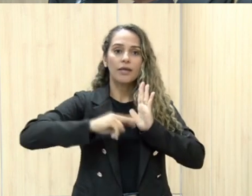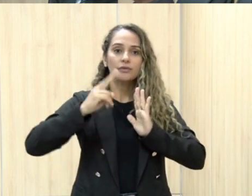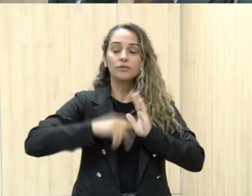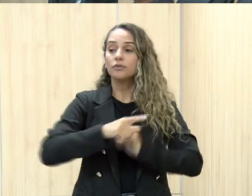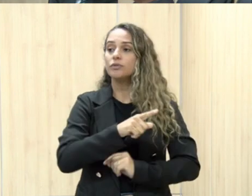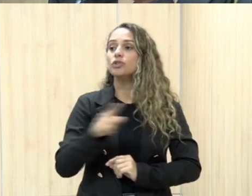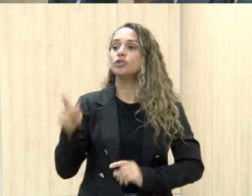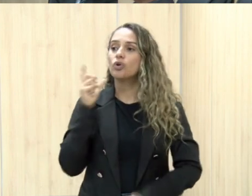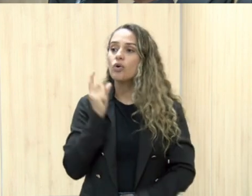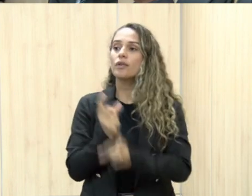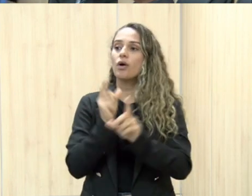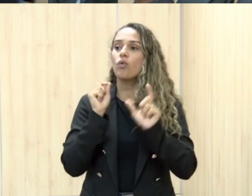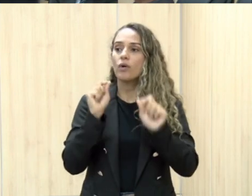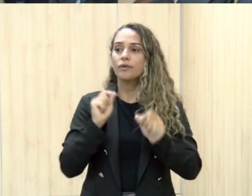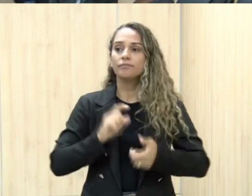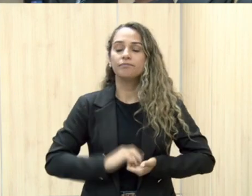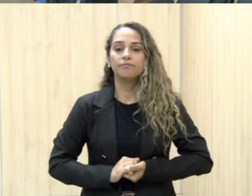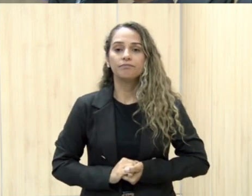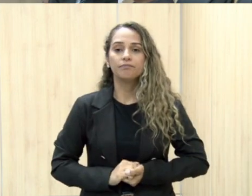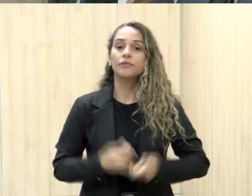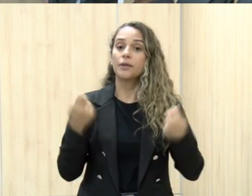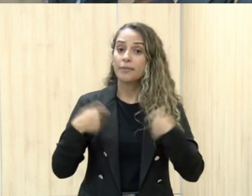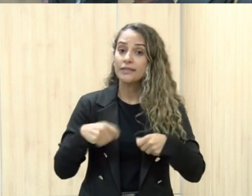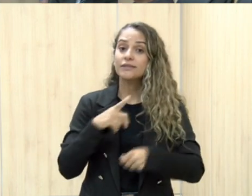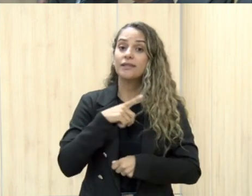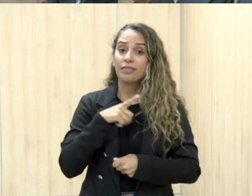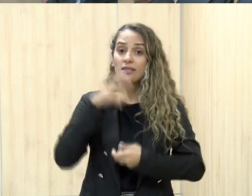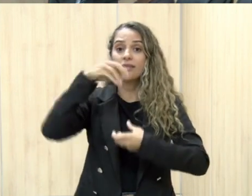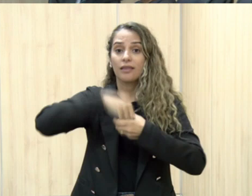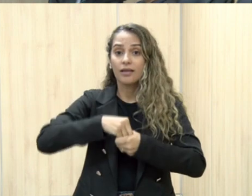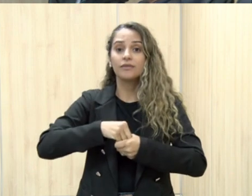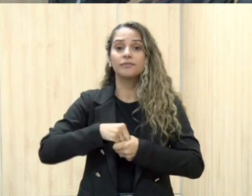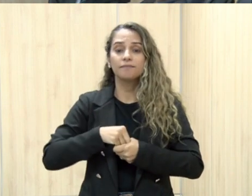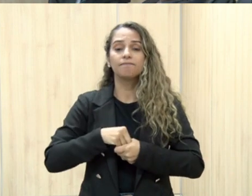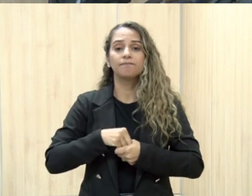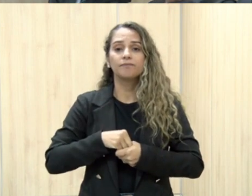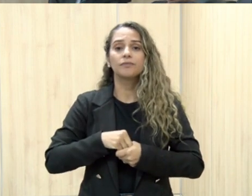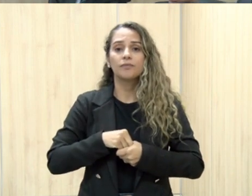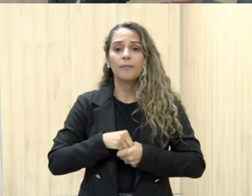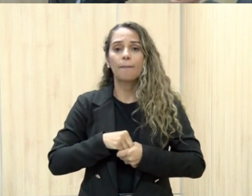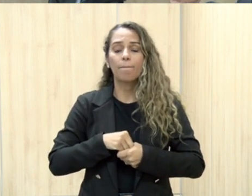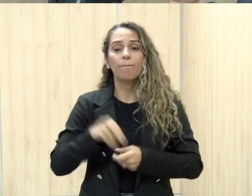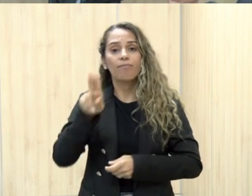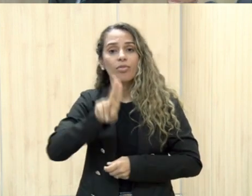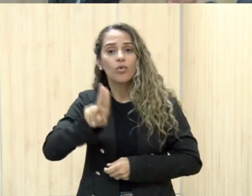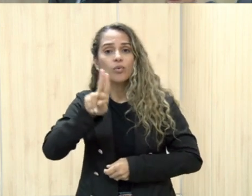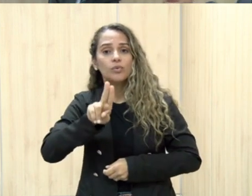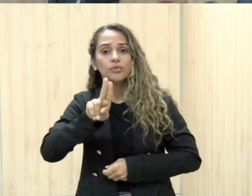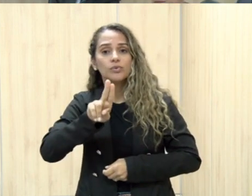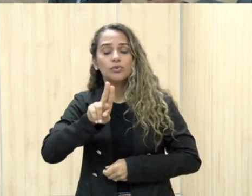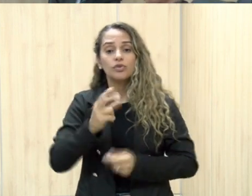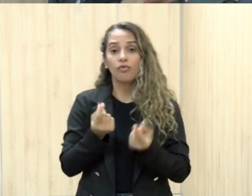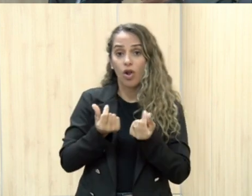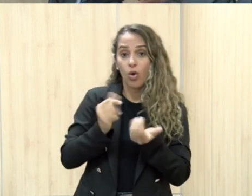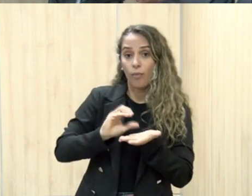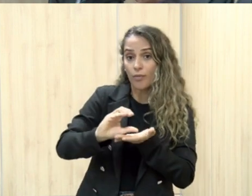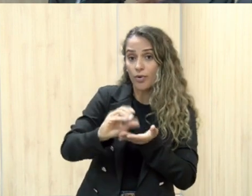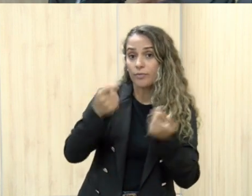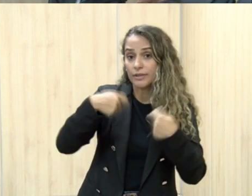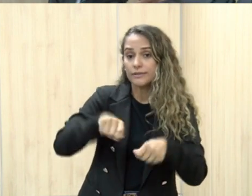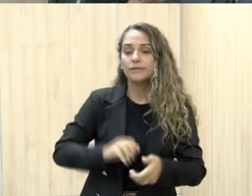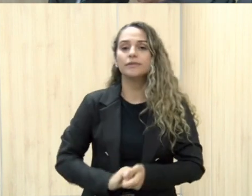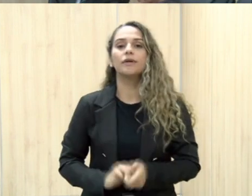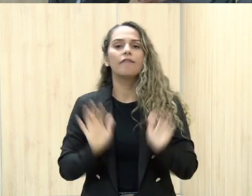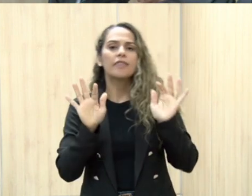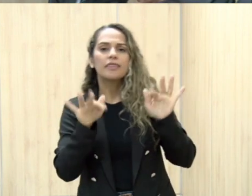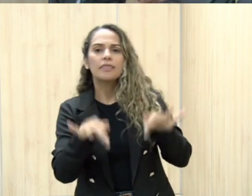para a gente identificando que é necessário aqui o uso de orçamento e